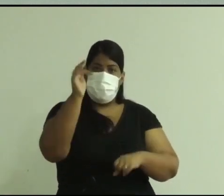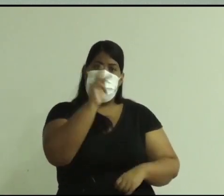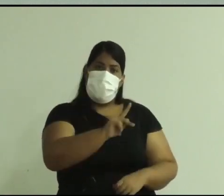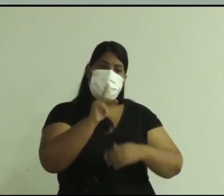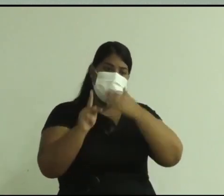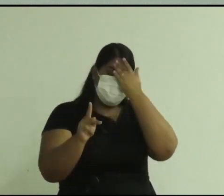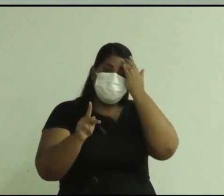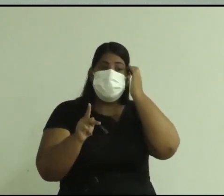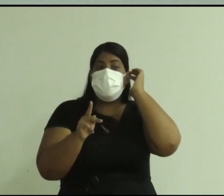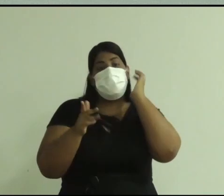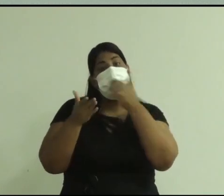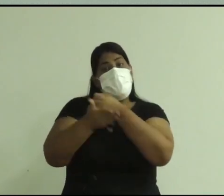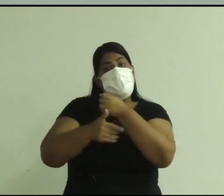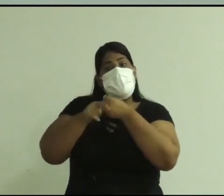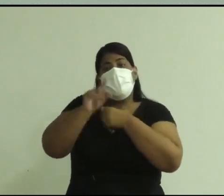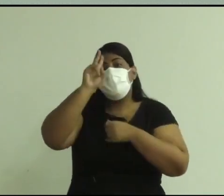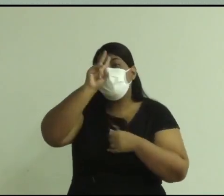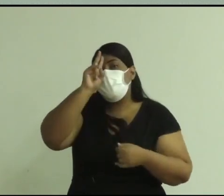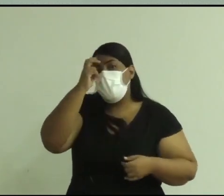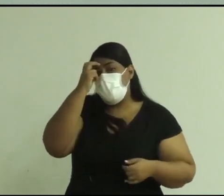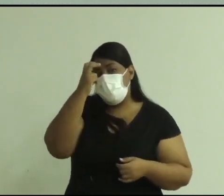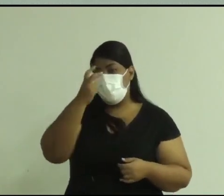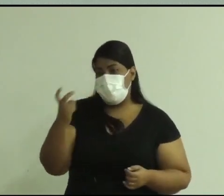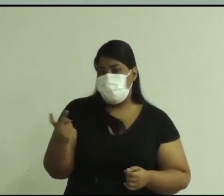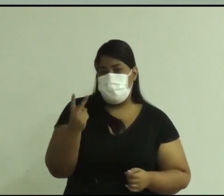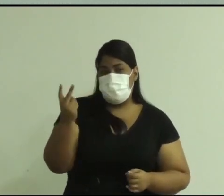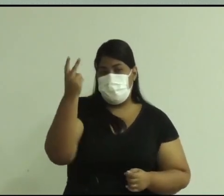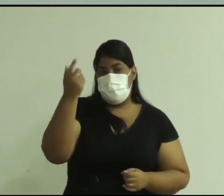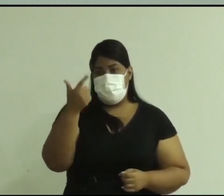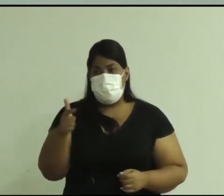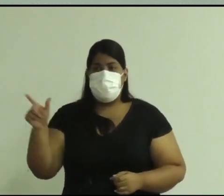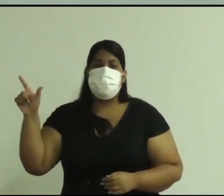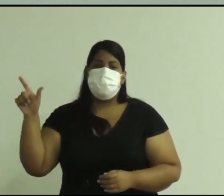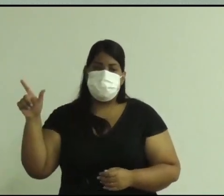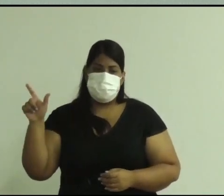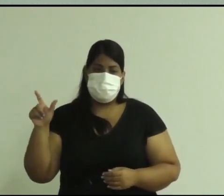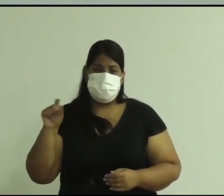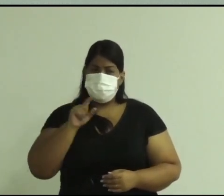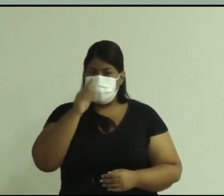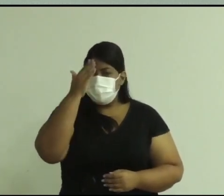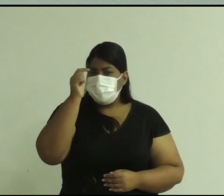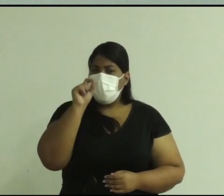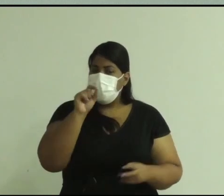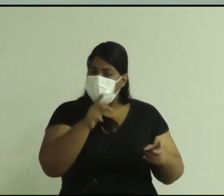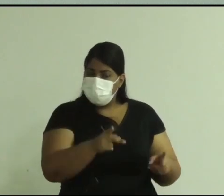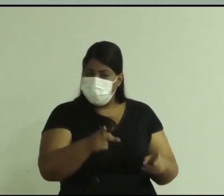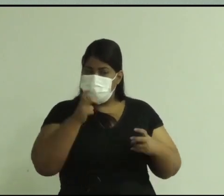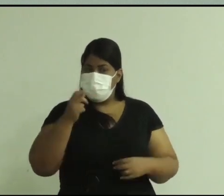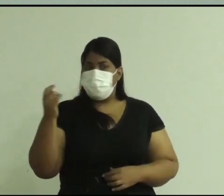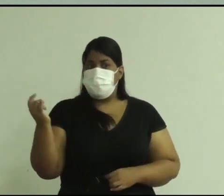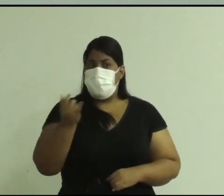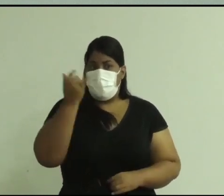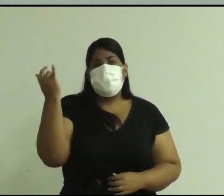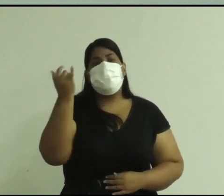professores, baseado nessa história, nessa cultura, nessa valorização do outro. Sabe o que é assim? Perceber a